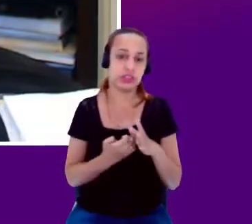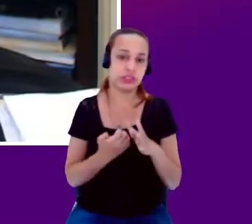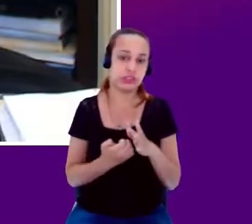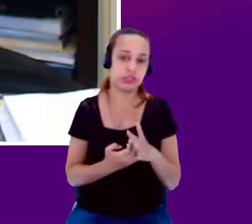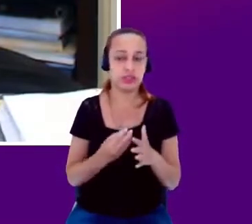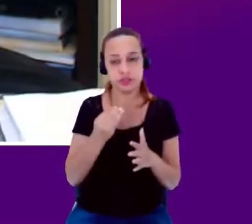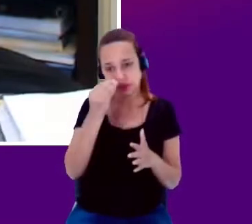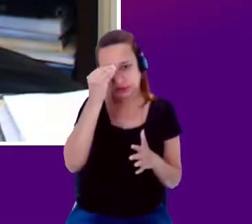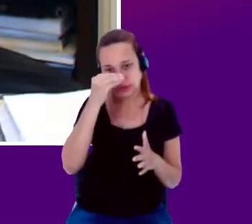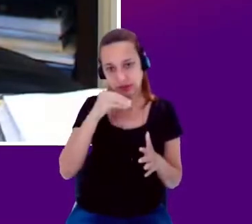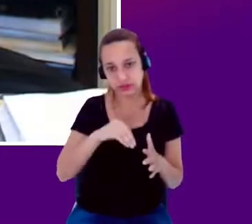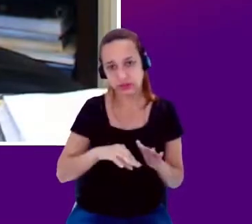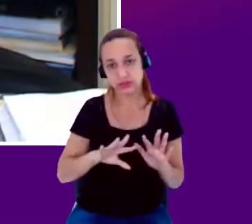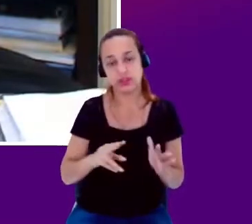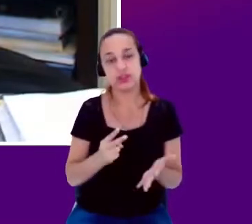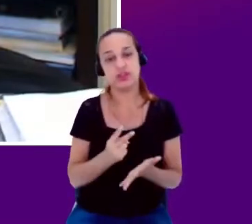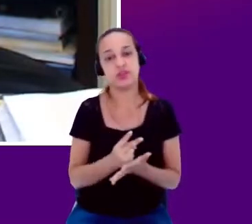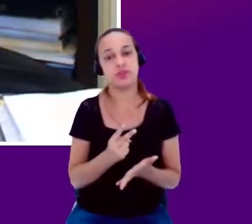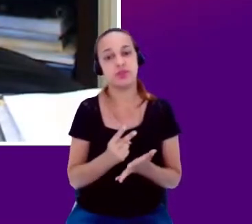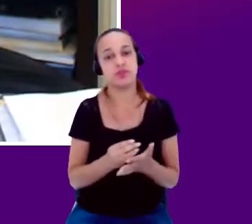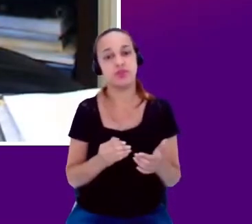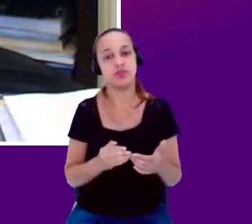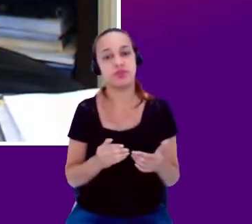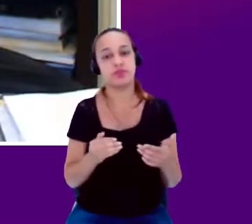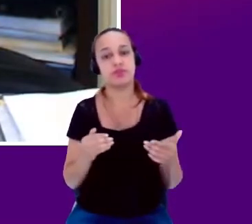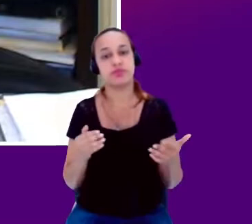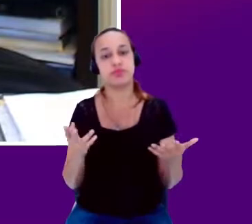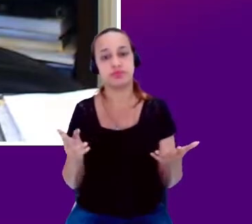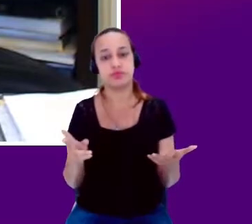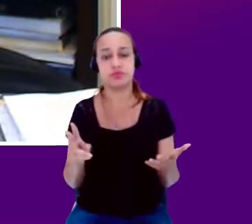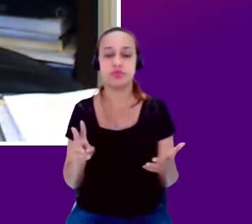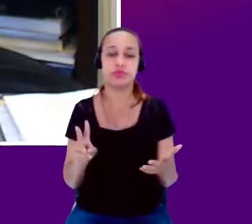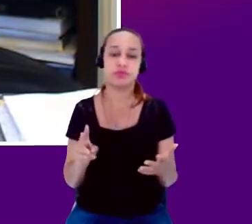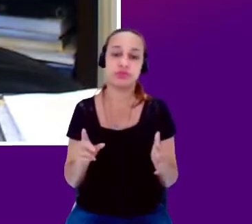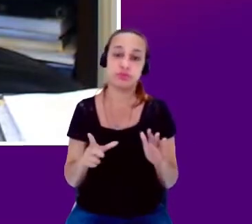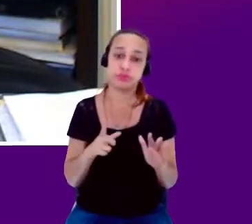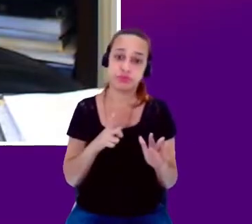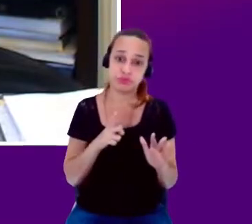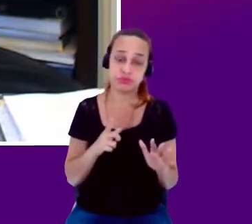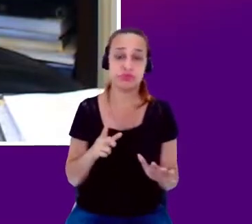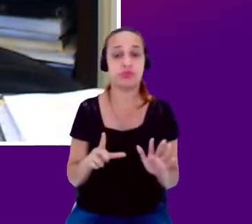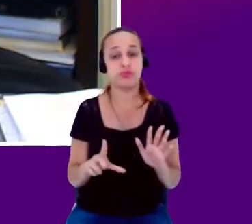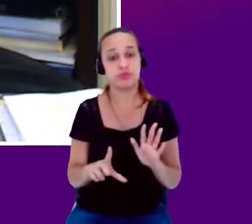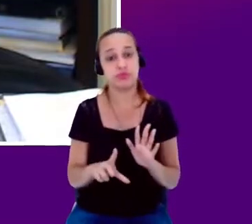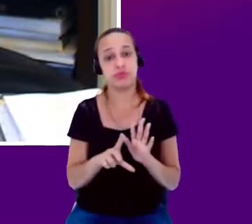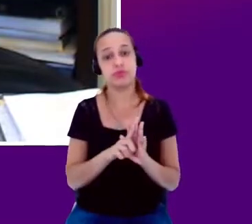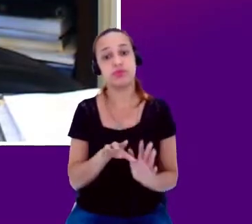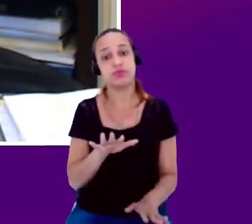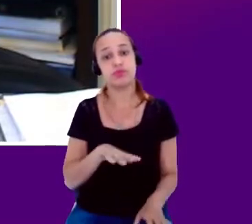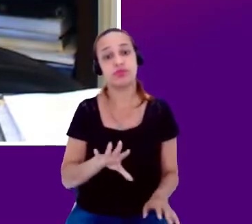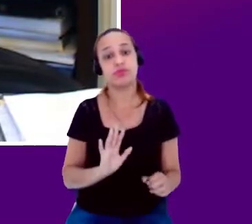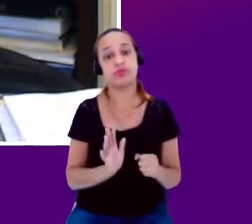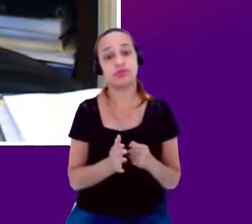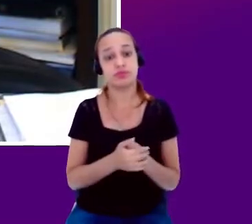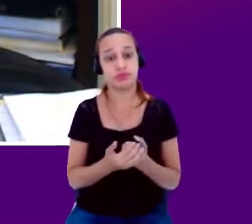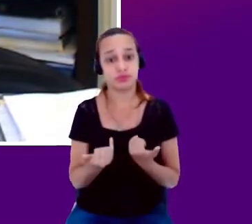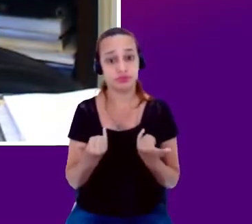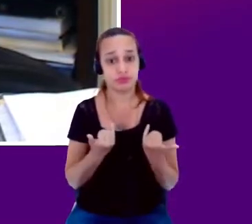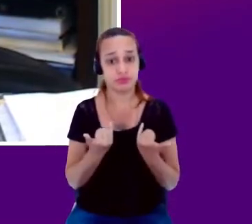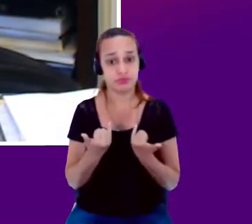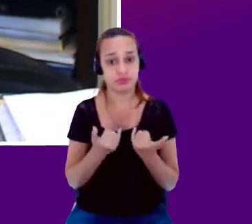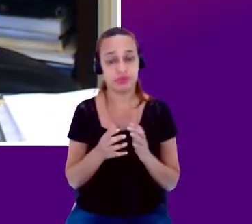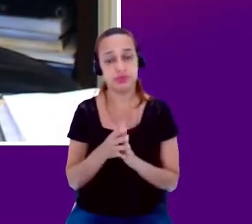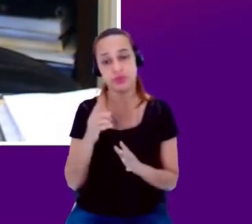obviamente, mesmo a partir da vigência da Lei Geral de Proteção de Dados. A questão é saber como